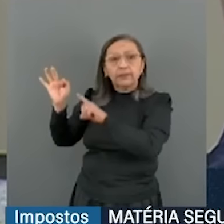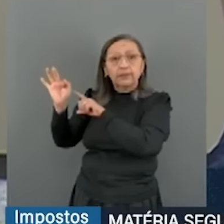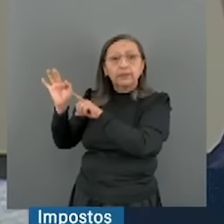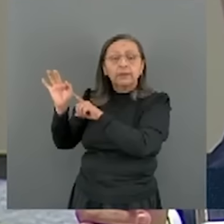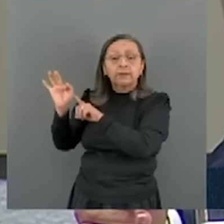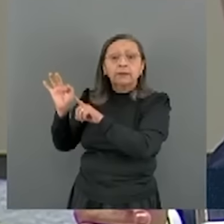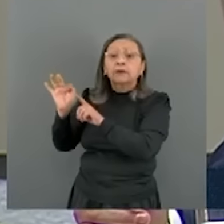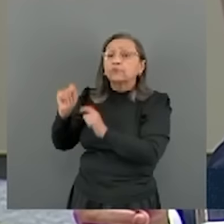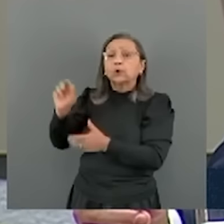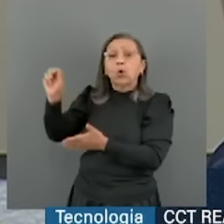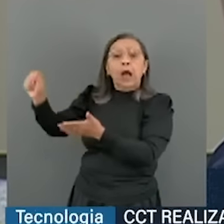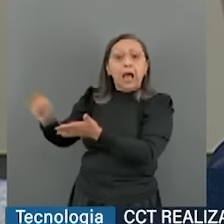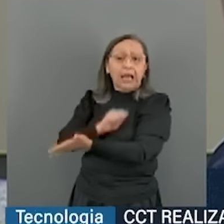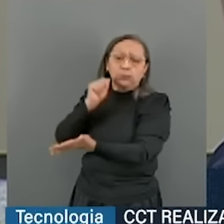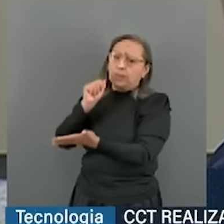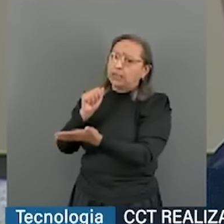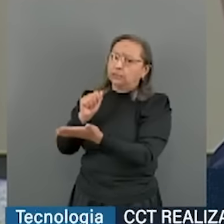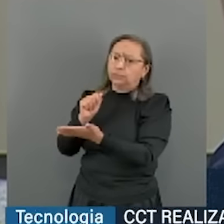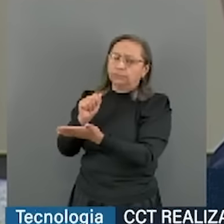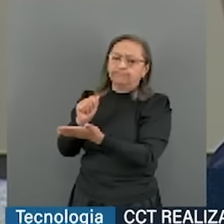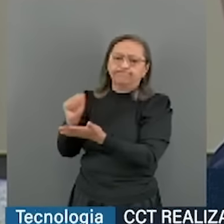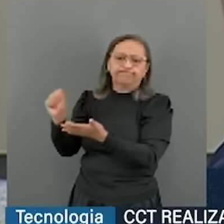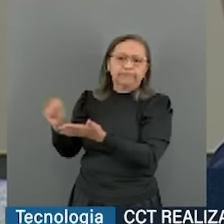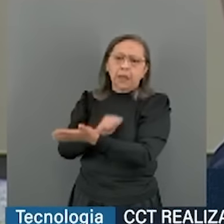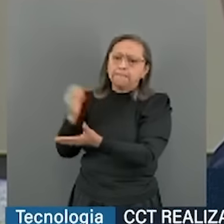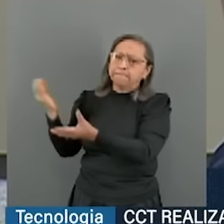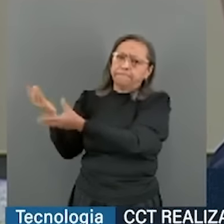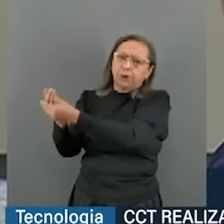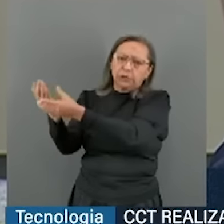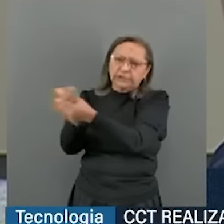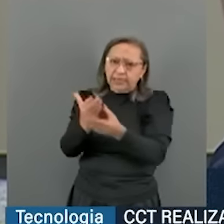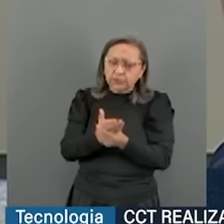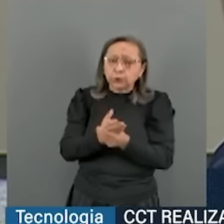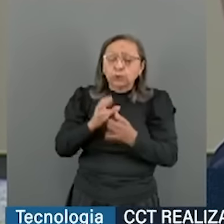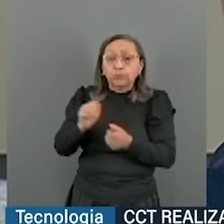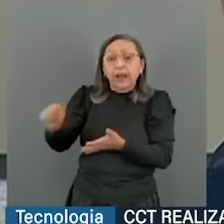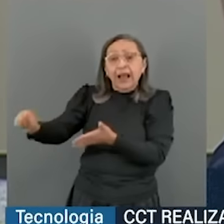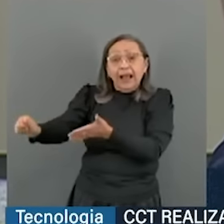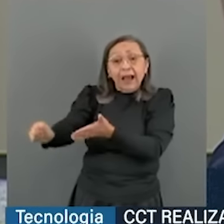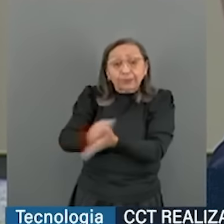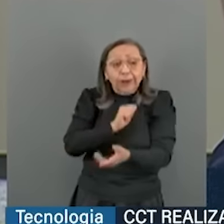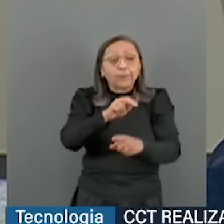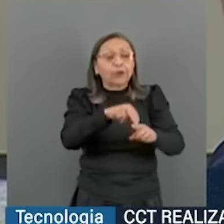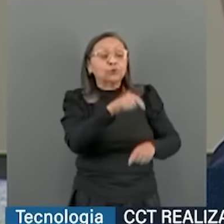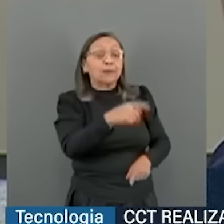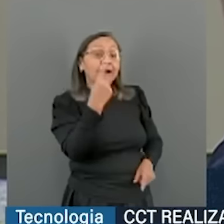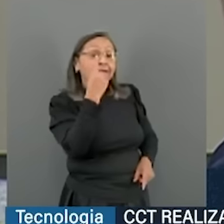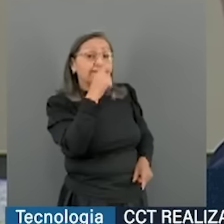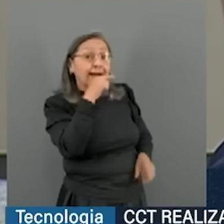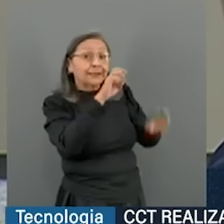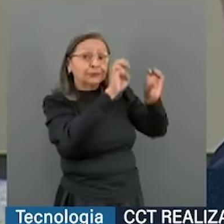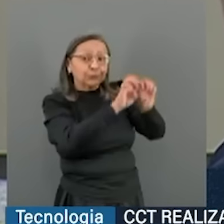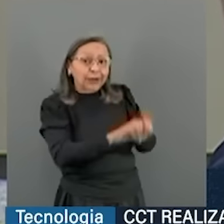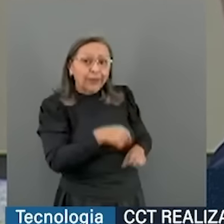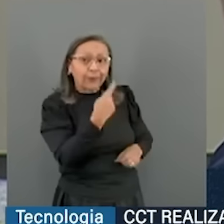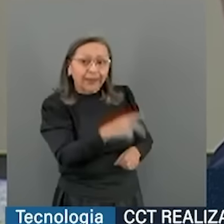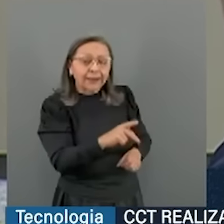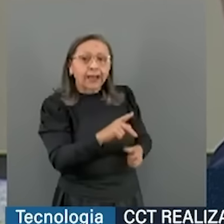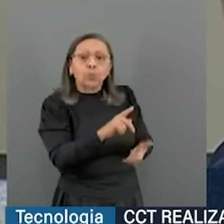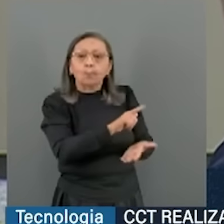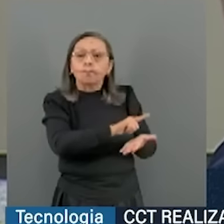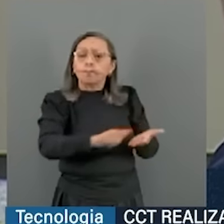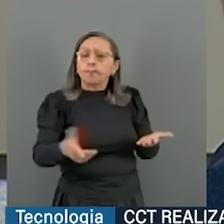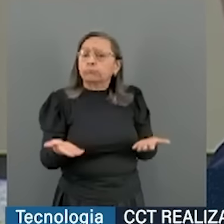foram anulados processos em razão de uma falha estrutural, que era a